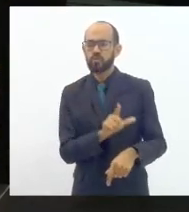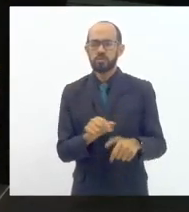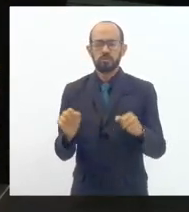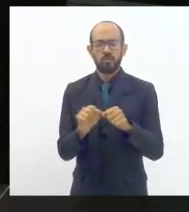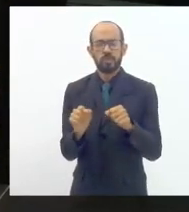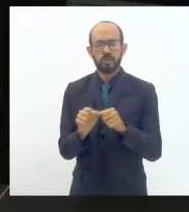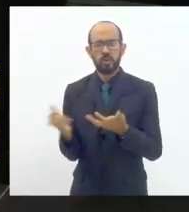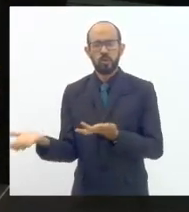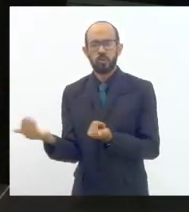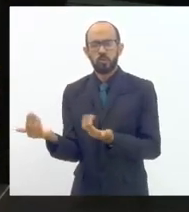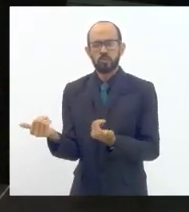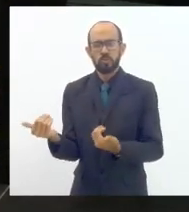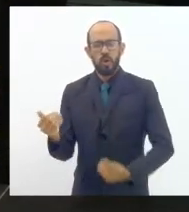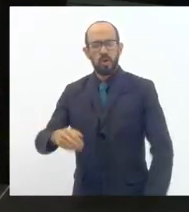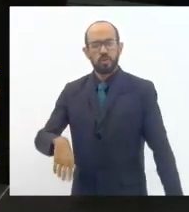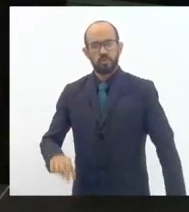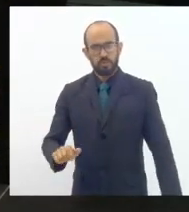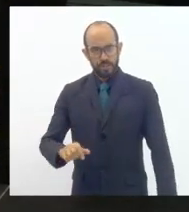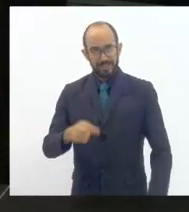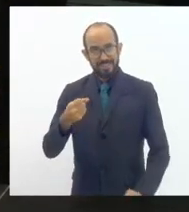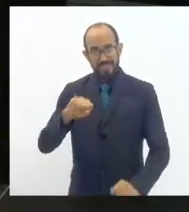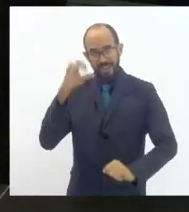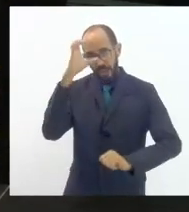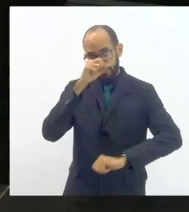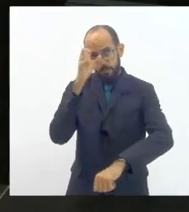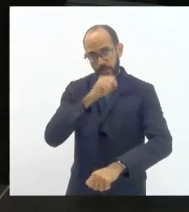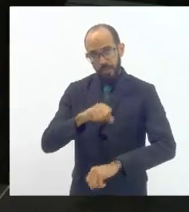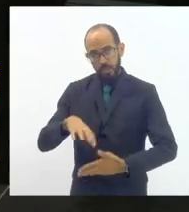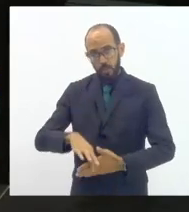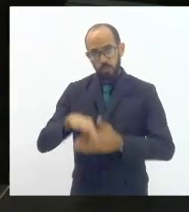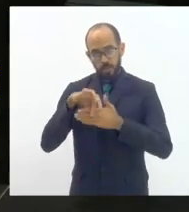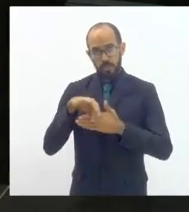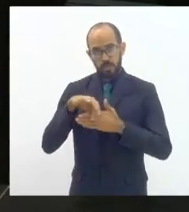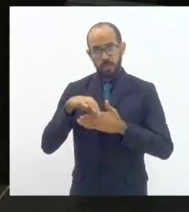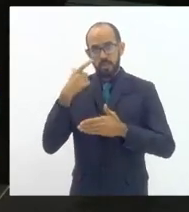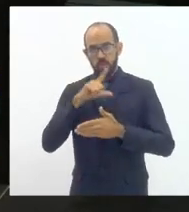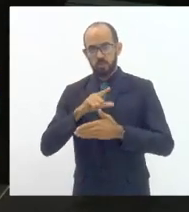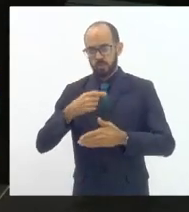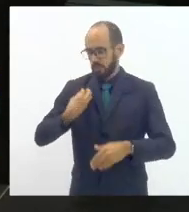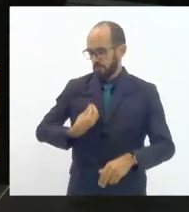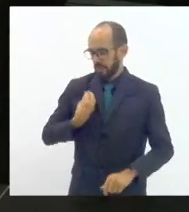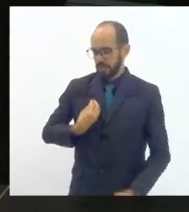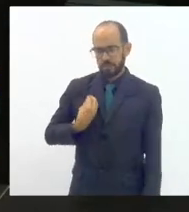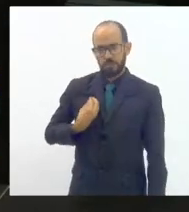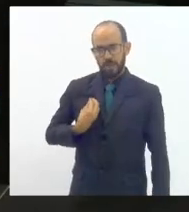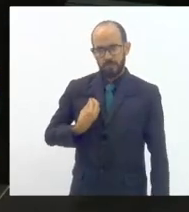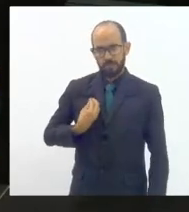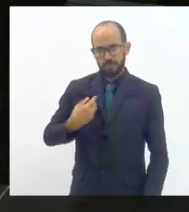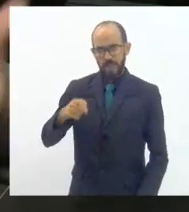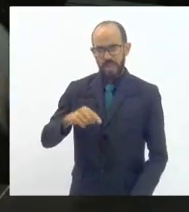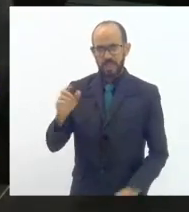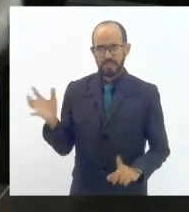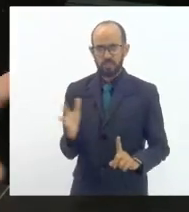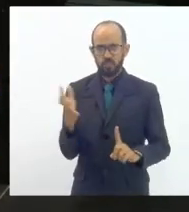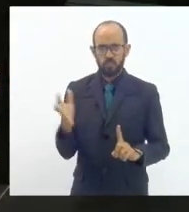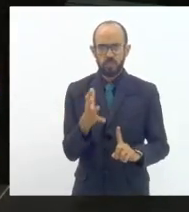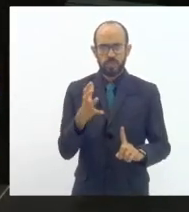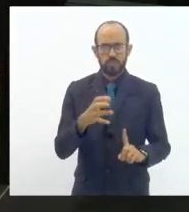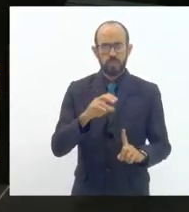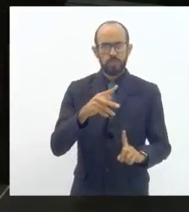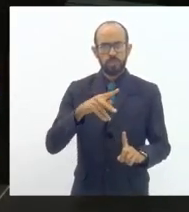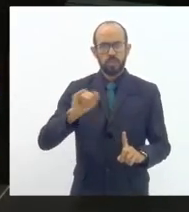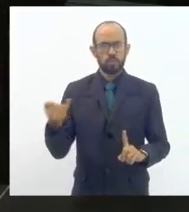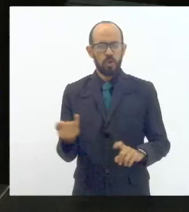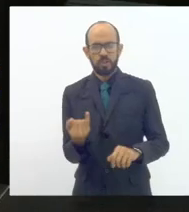jovem, tendo essa formação de liderança, se veja nesses espaços de poder. E essa é a provocação que eu acredito que o PJ tem que deixar